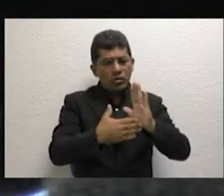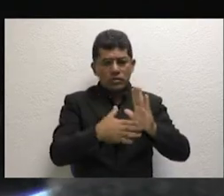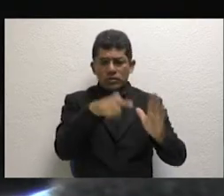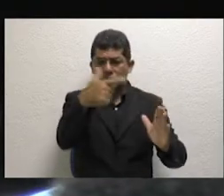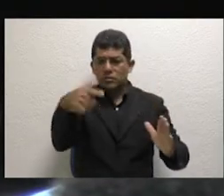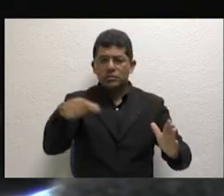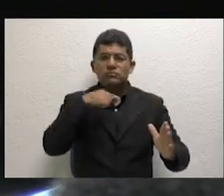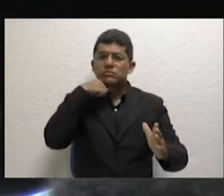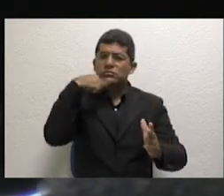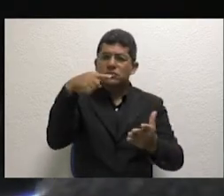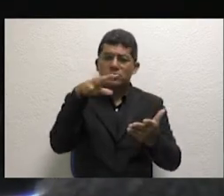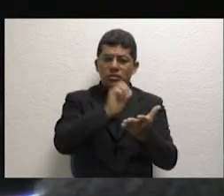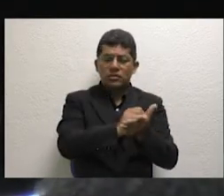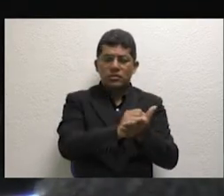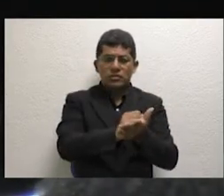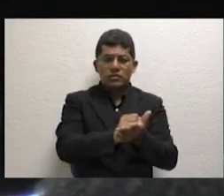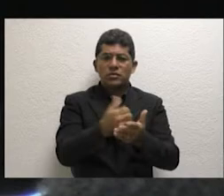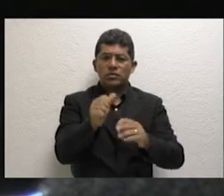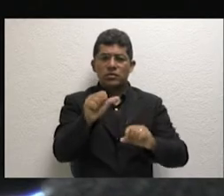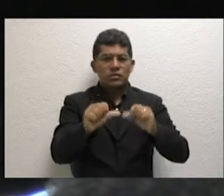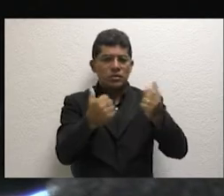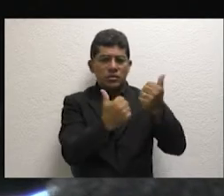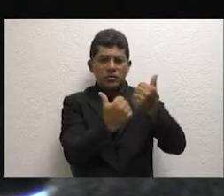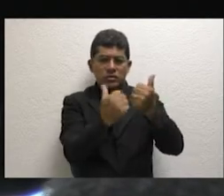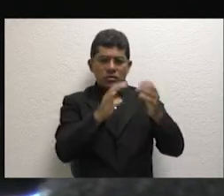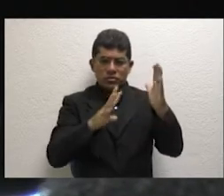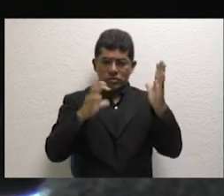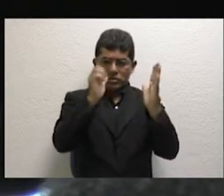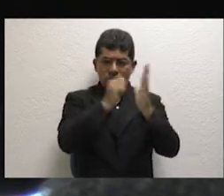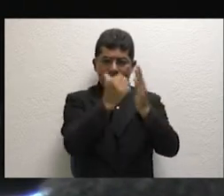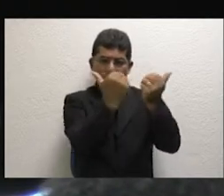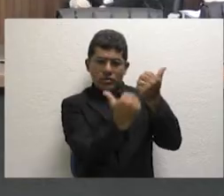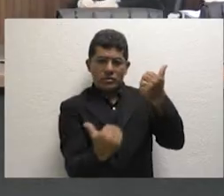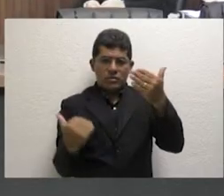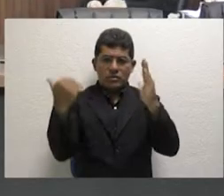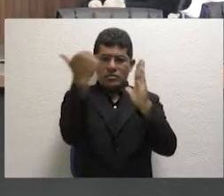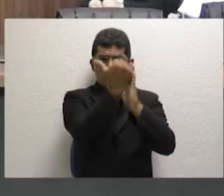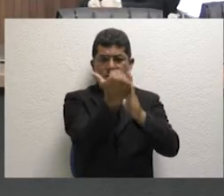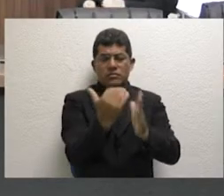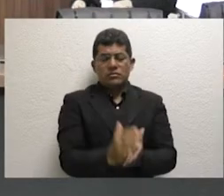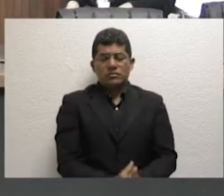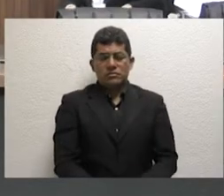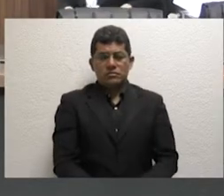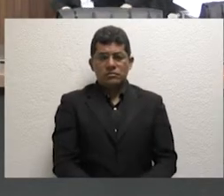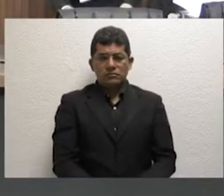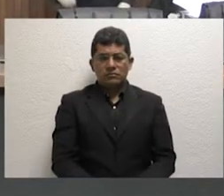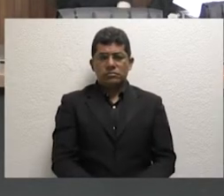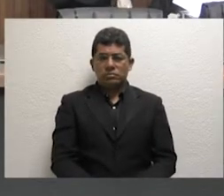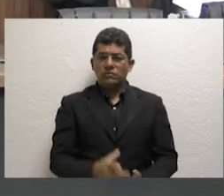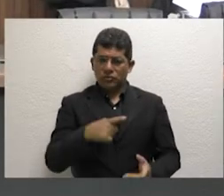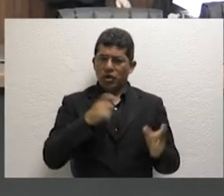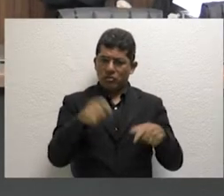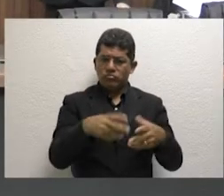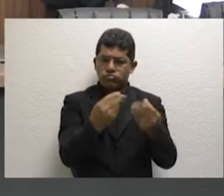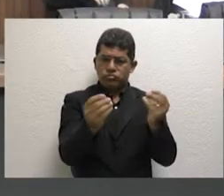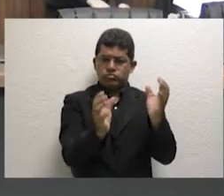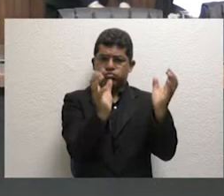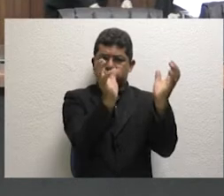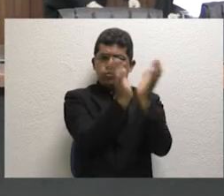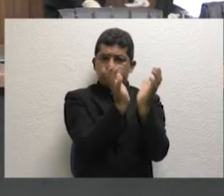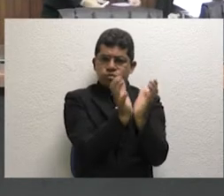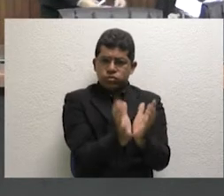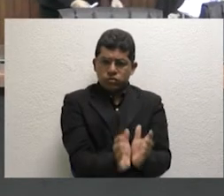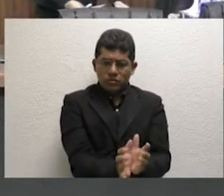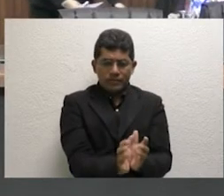tem inscrito que desse prevalência para quem já se inscreveu aí dos blocos deputado Sinésio temos aqui no